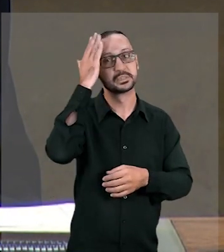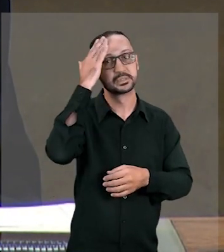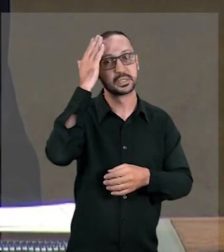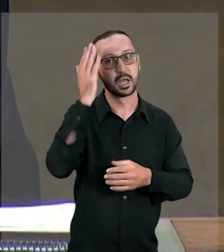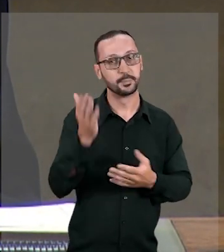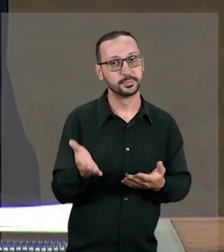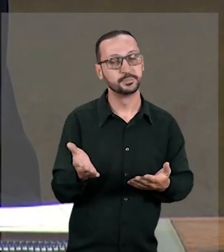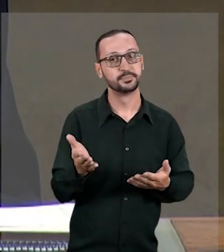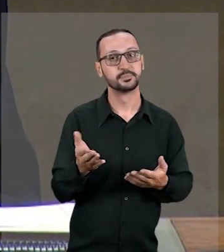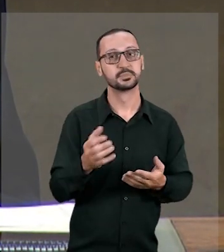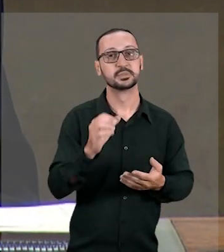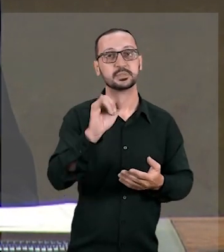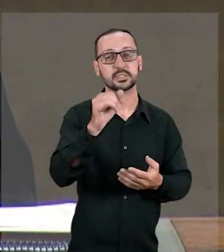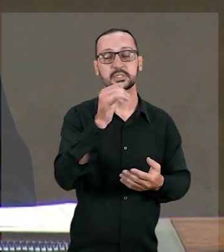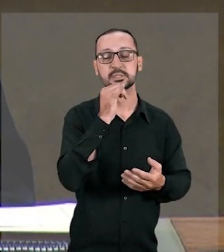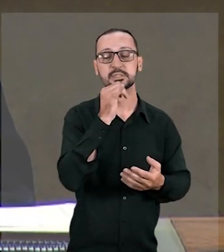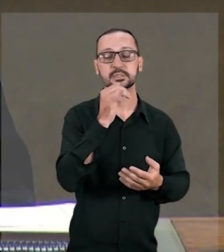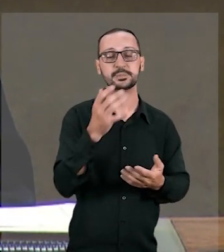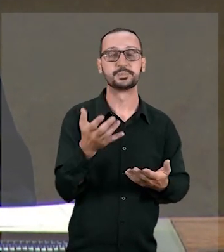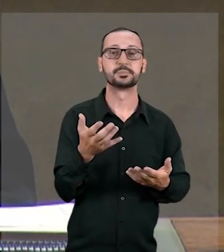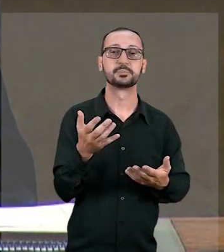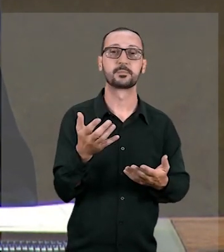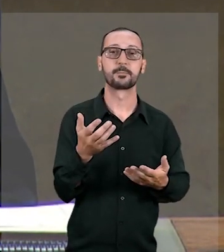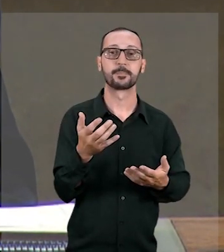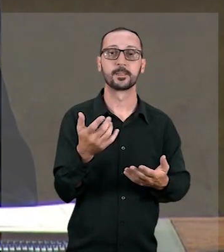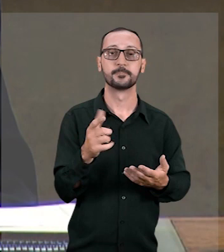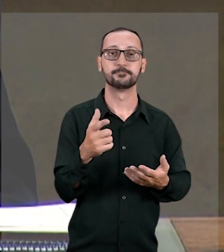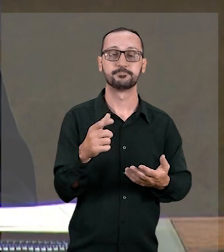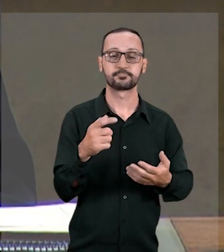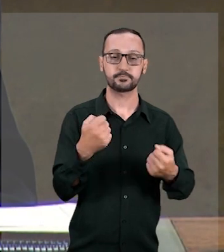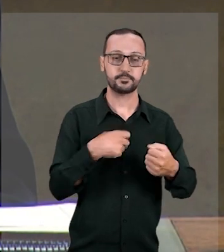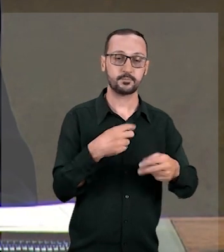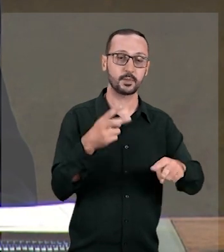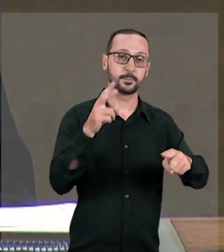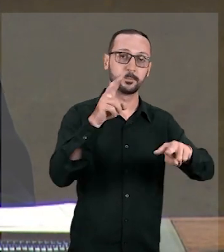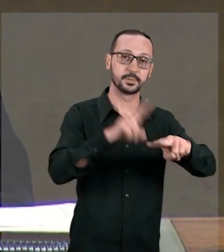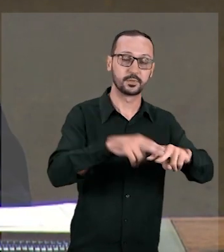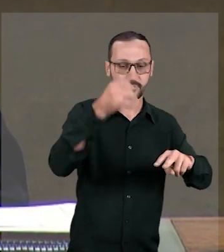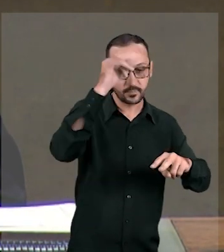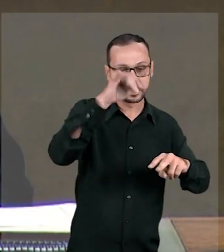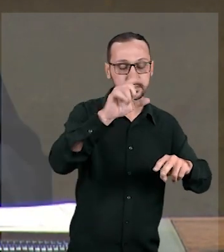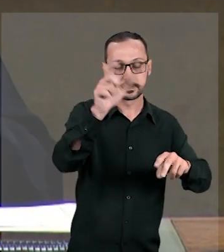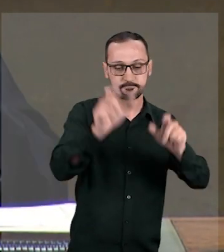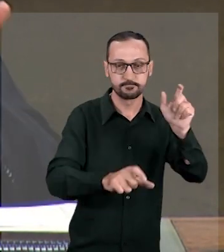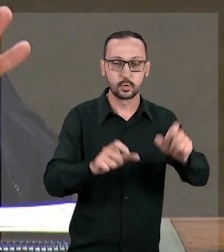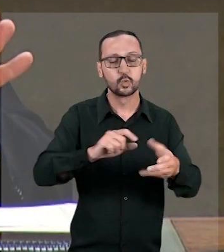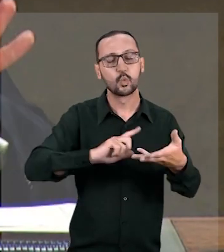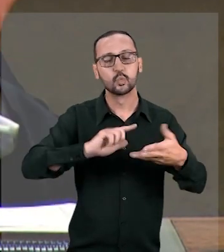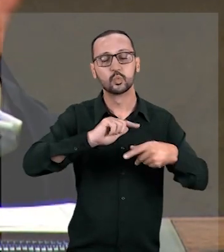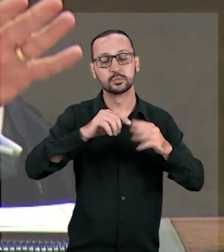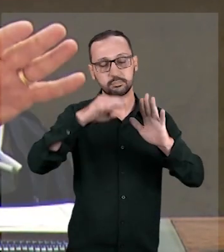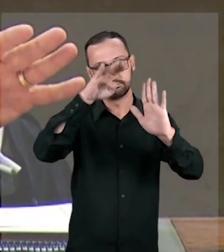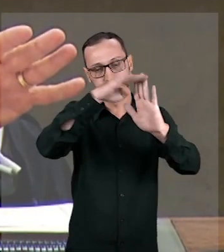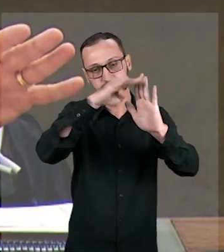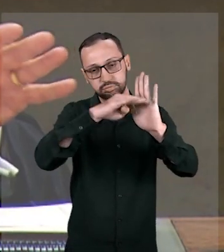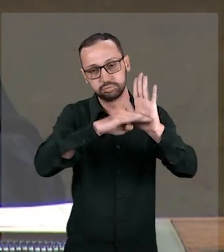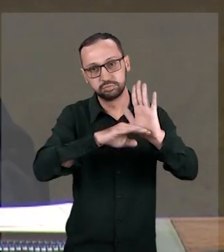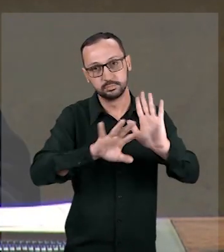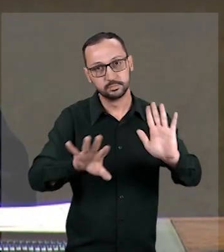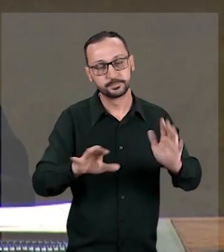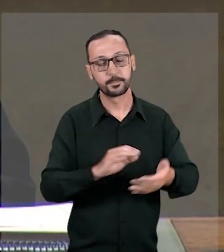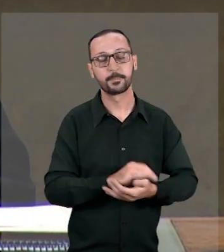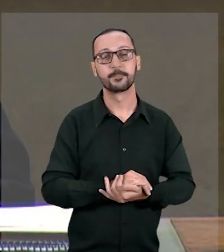sabemos que se não há, só se deve prender preventivamente se estiverem presentes os requisitos. Gostaria de deixar isso